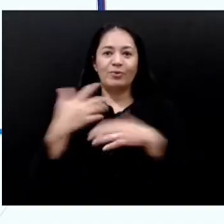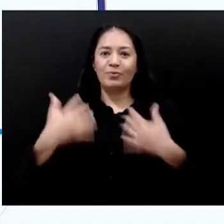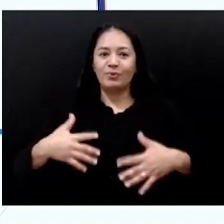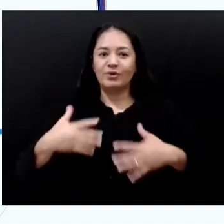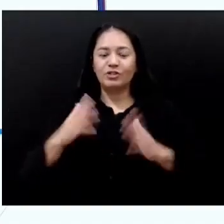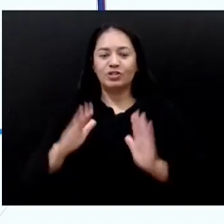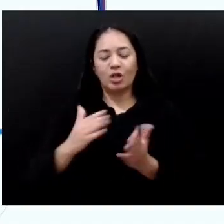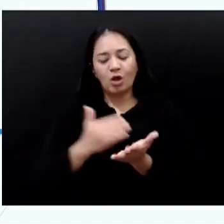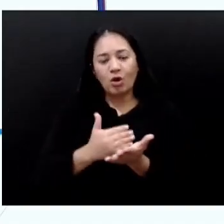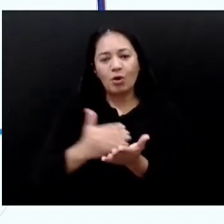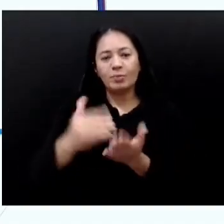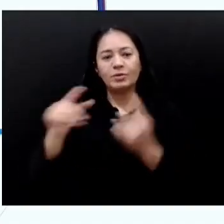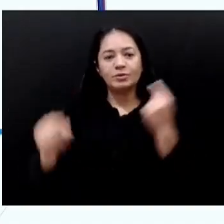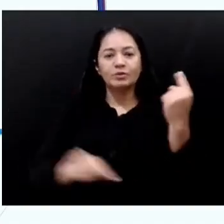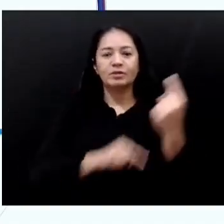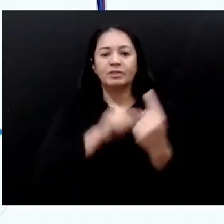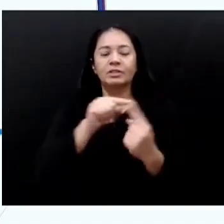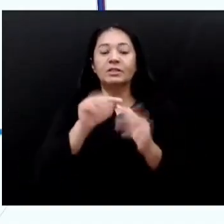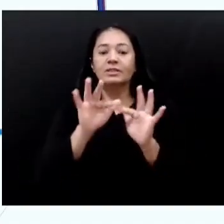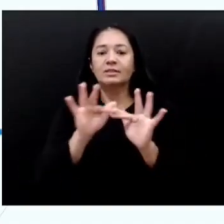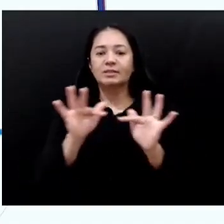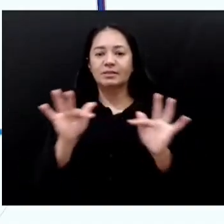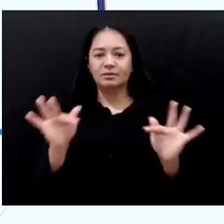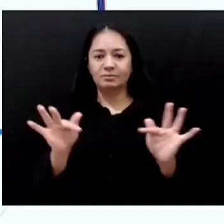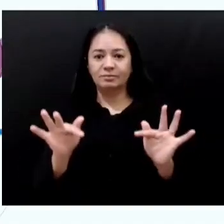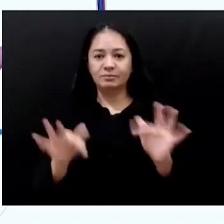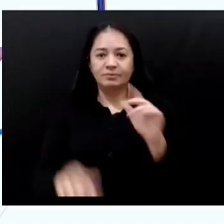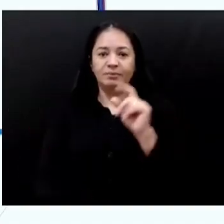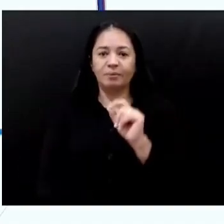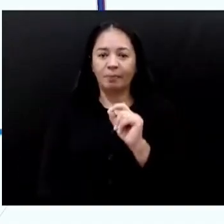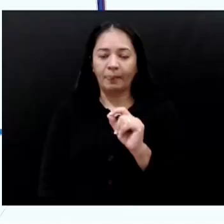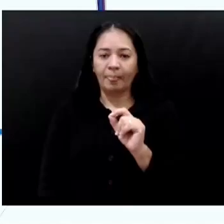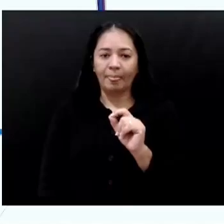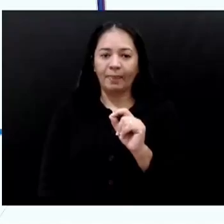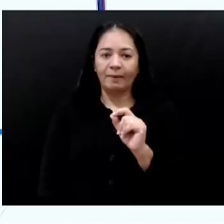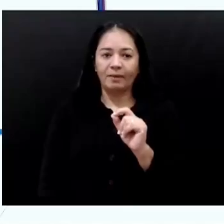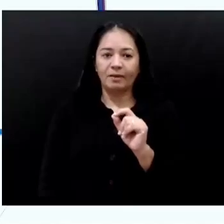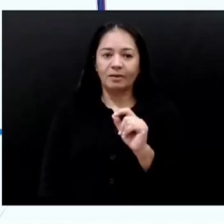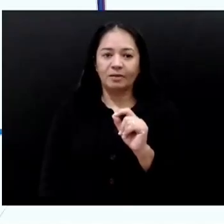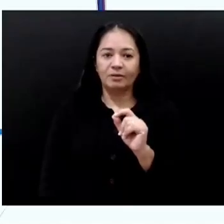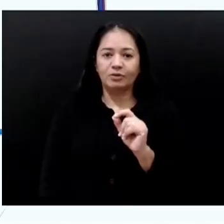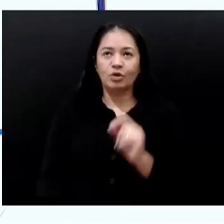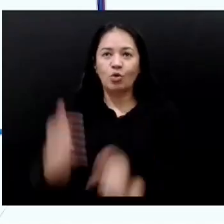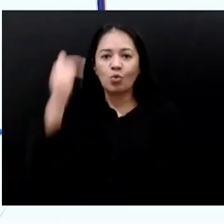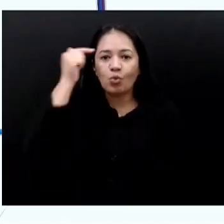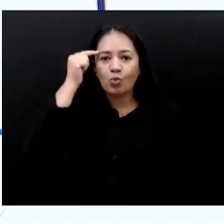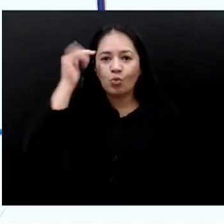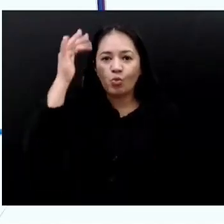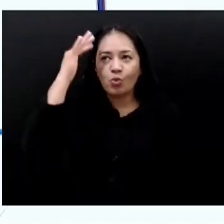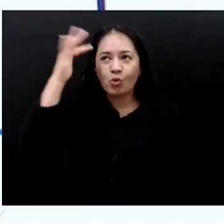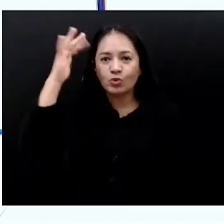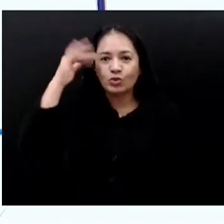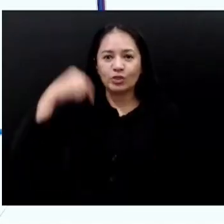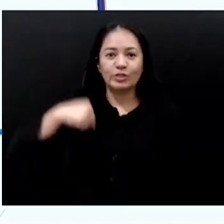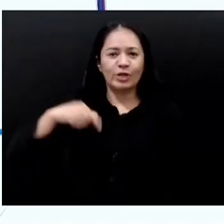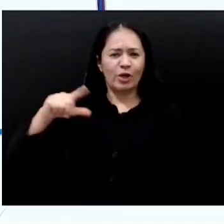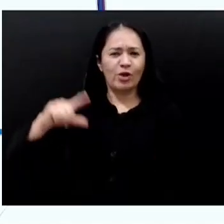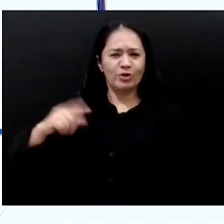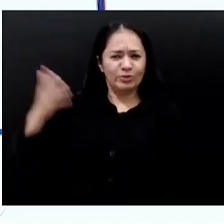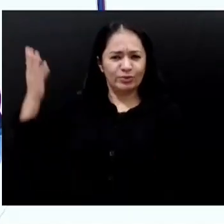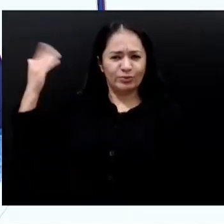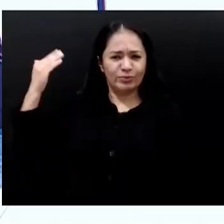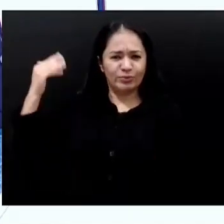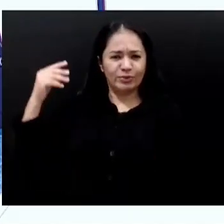muito simples, que era transformar aquele sonho que o Arthur tinha de produzir um gin